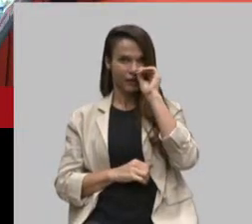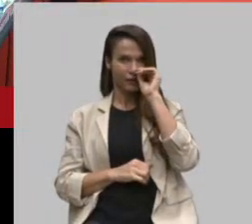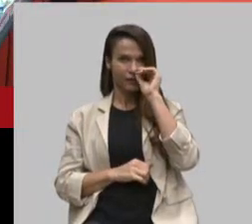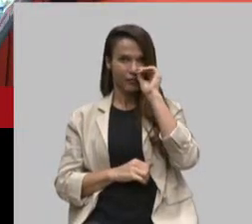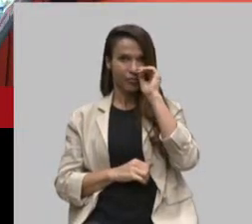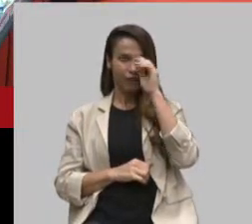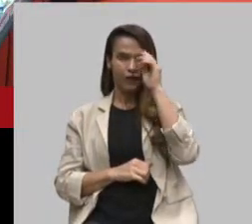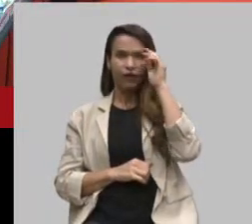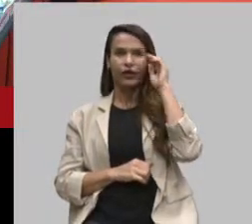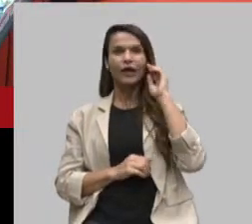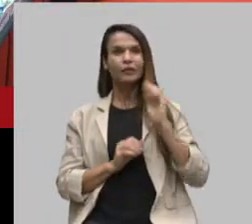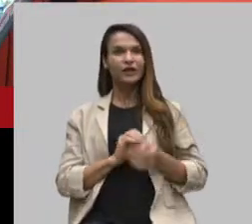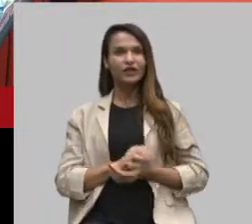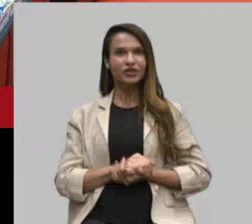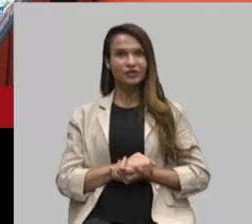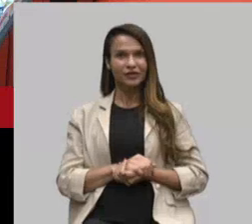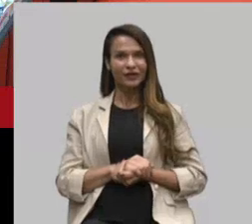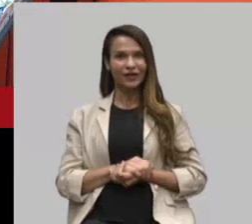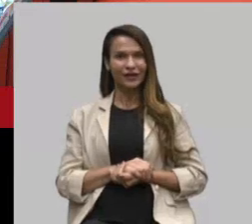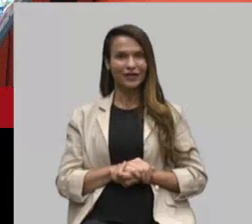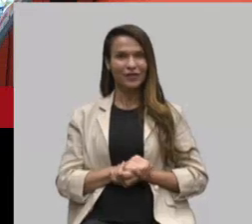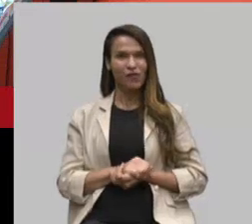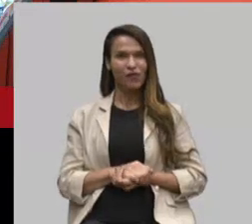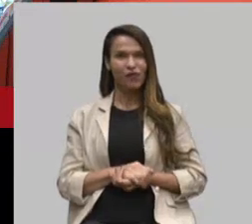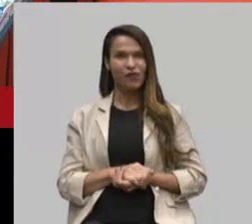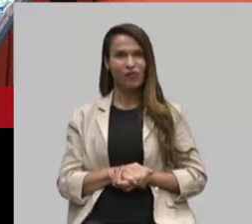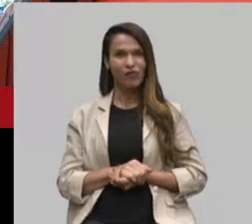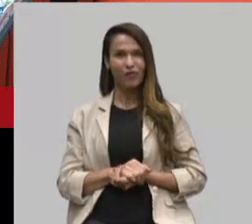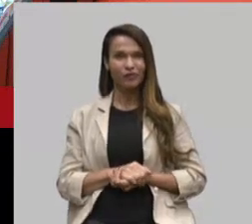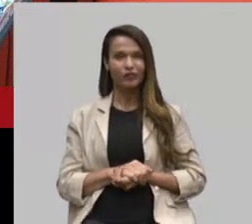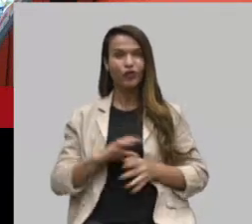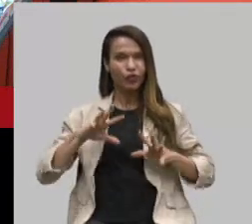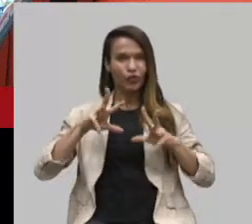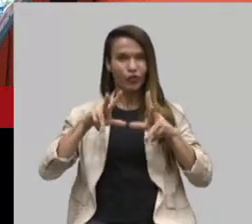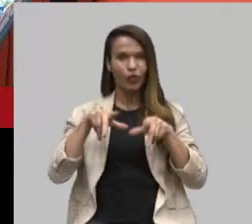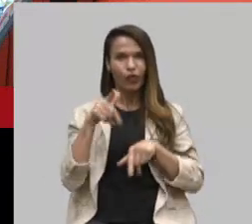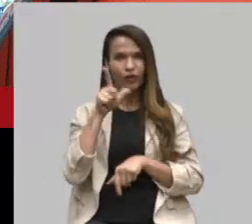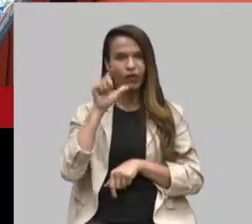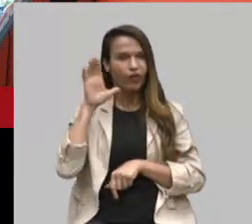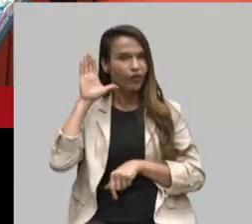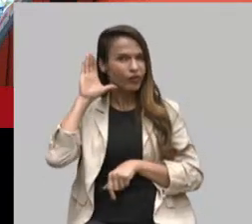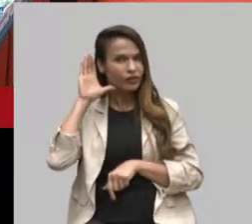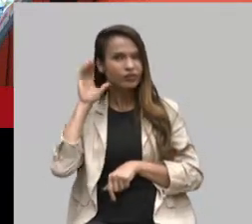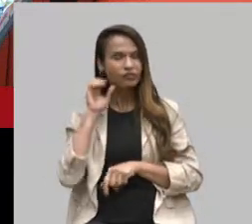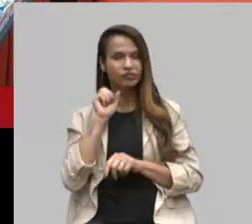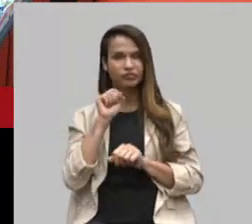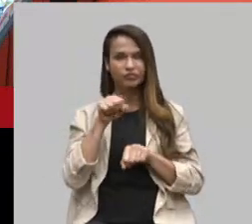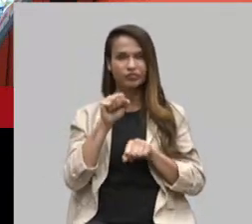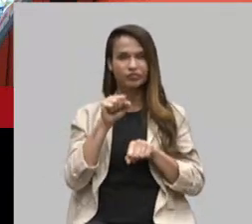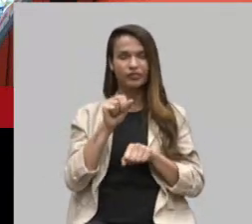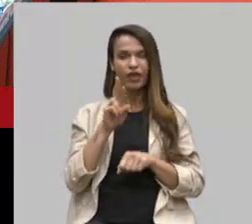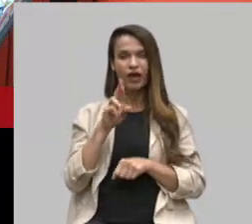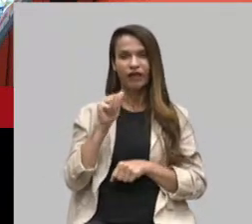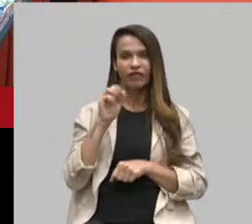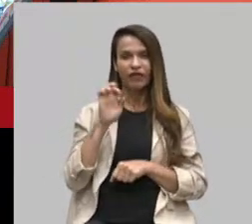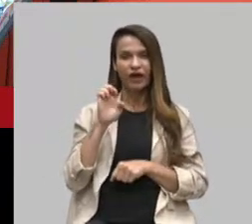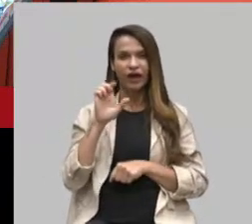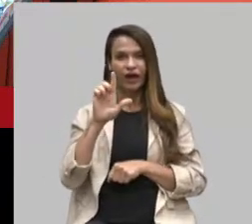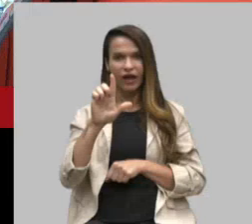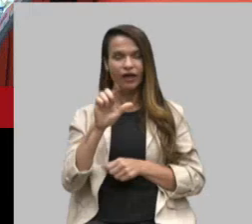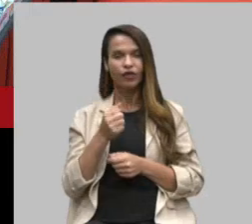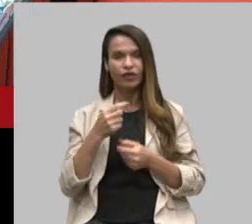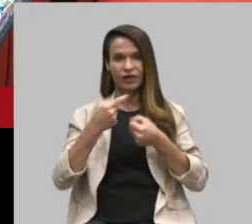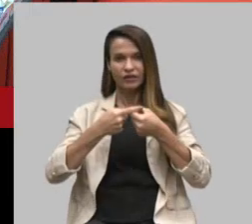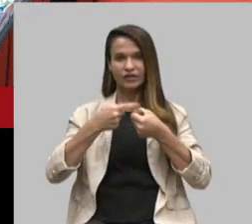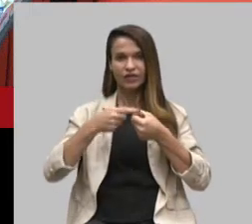falar só conferir no microfone todo mundo tá conseguindo ouvir sim muito obrigado Rafael porende da cidade de Nova